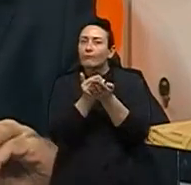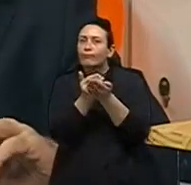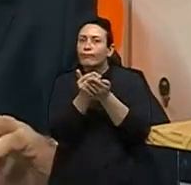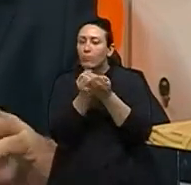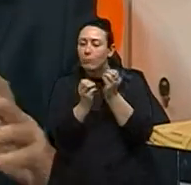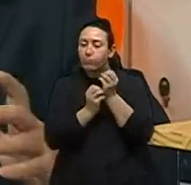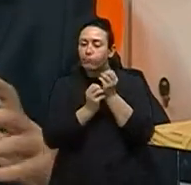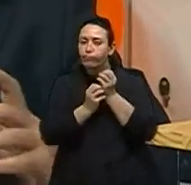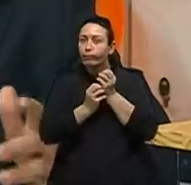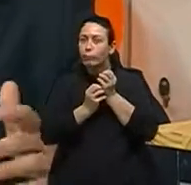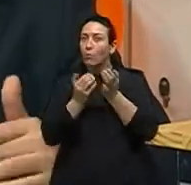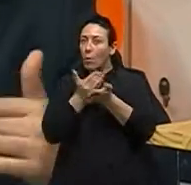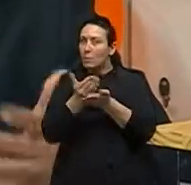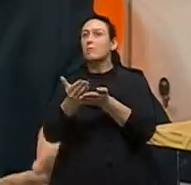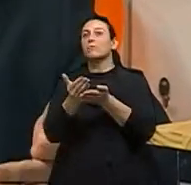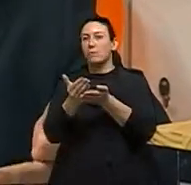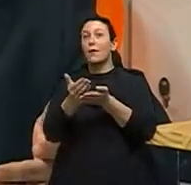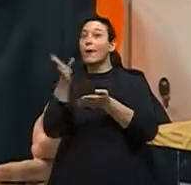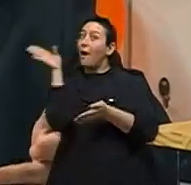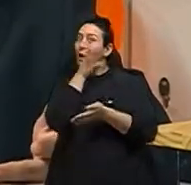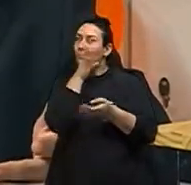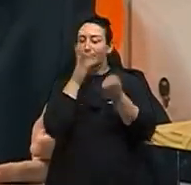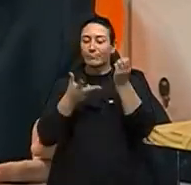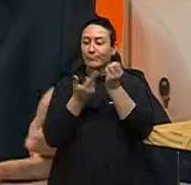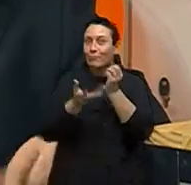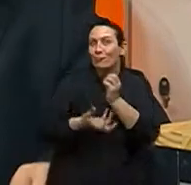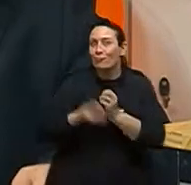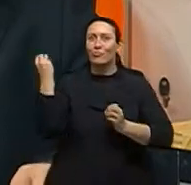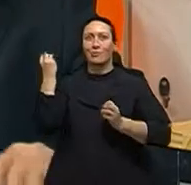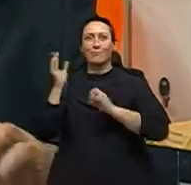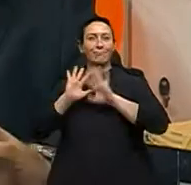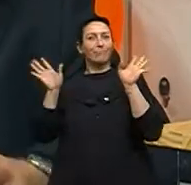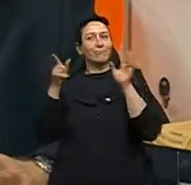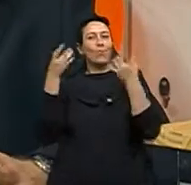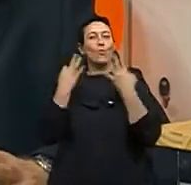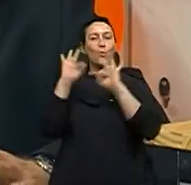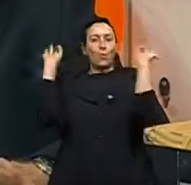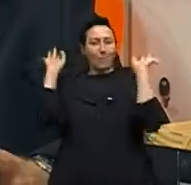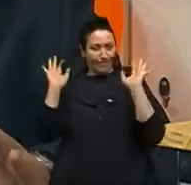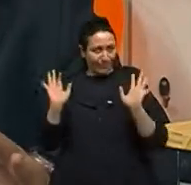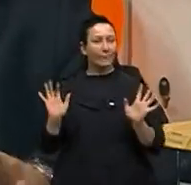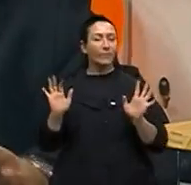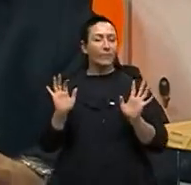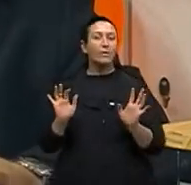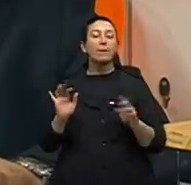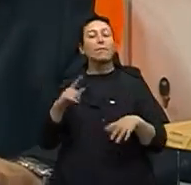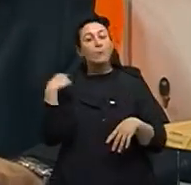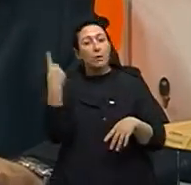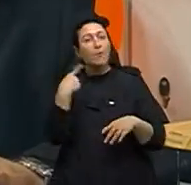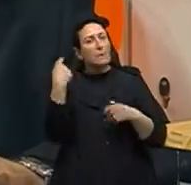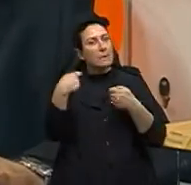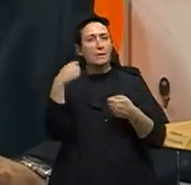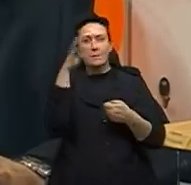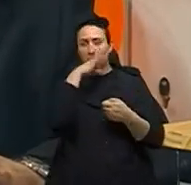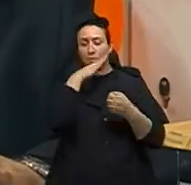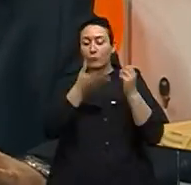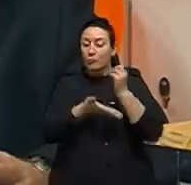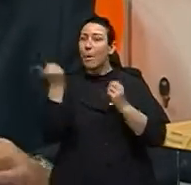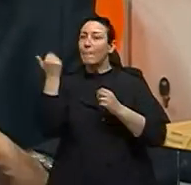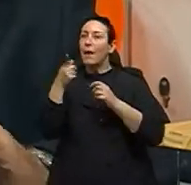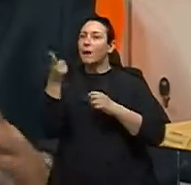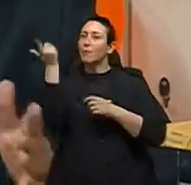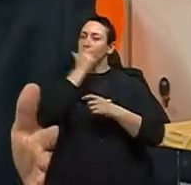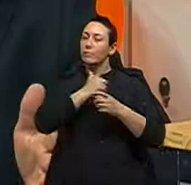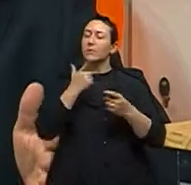ah cuja intenção é que o paciente fique curado tá quando a gente vai fazer a cirurgia para que esse paciente fique curado tá